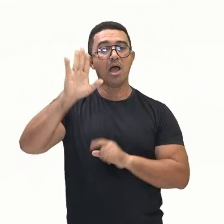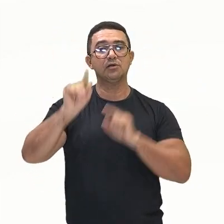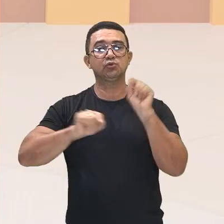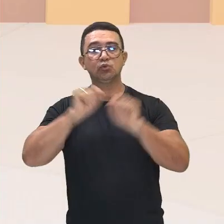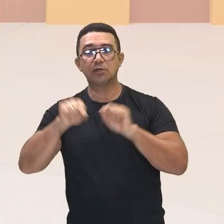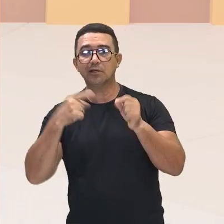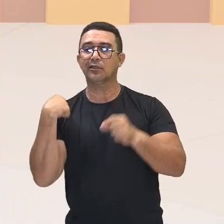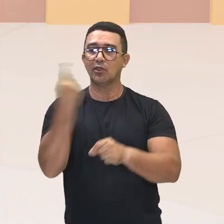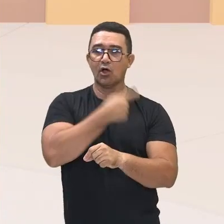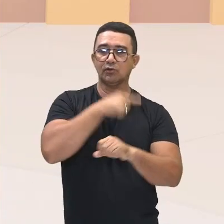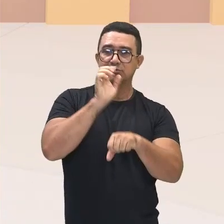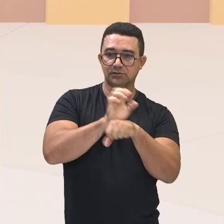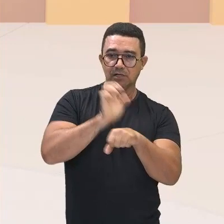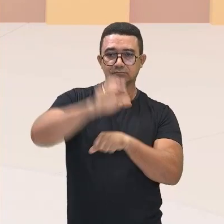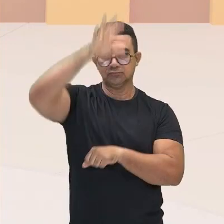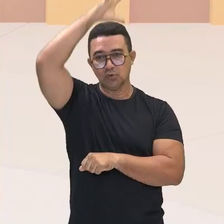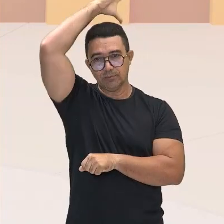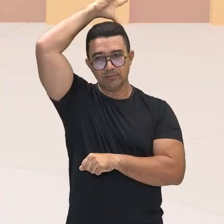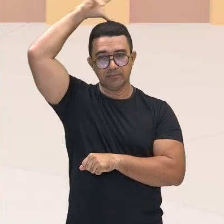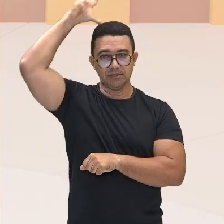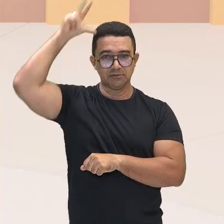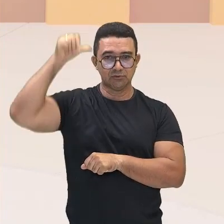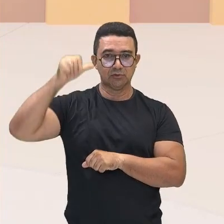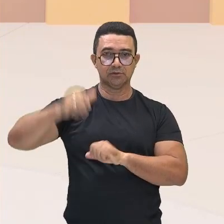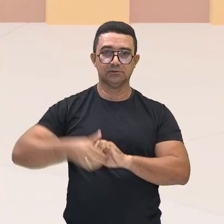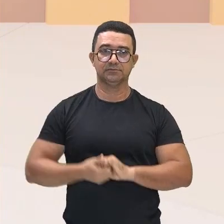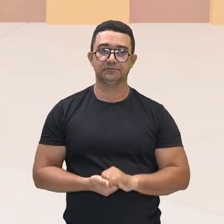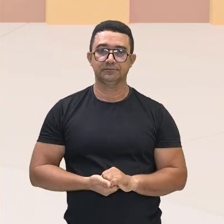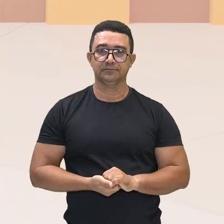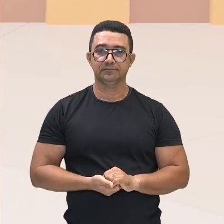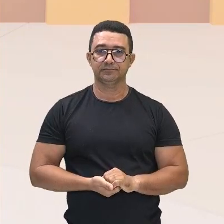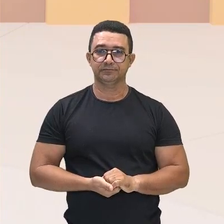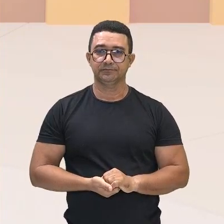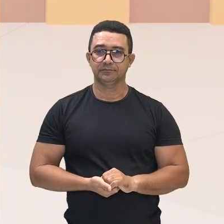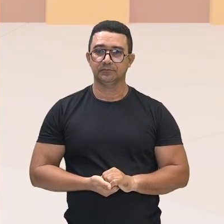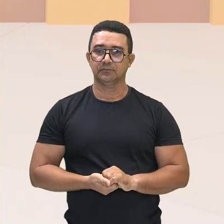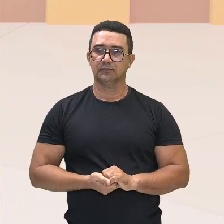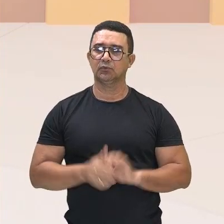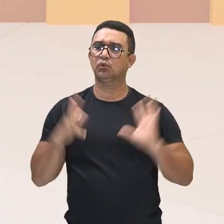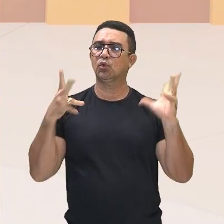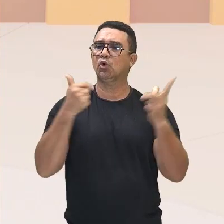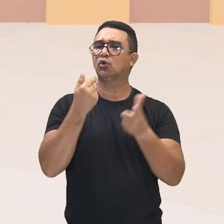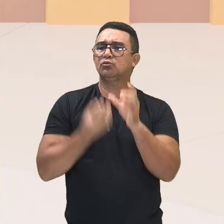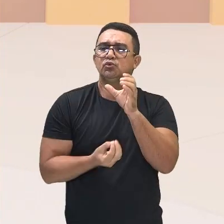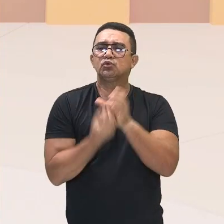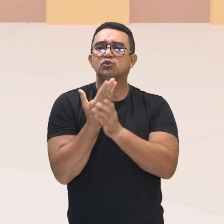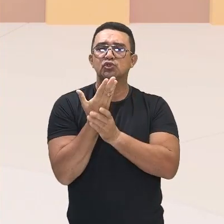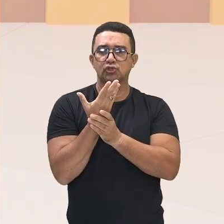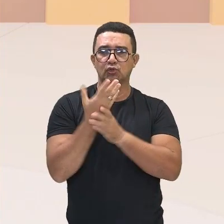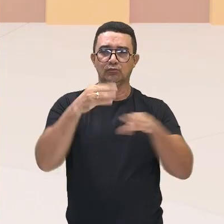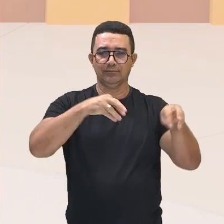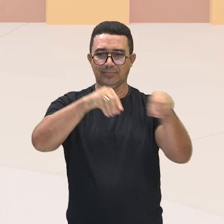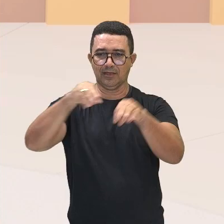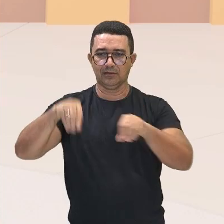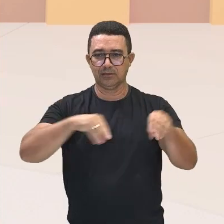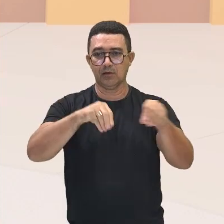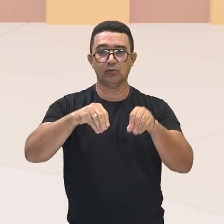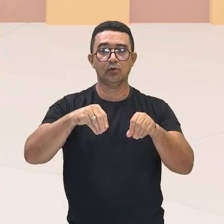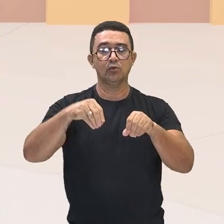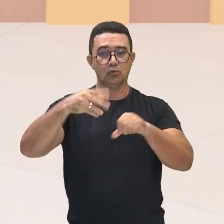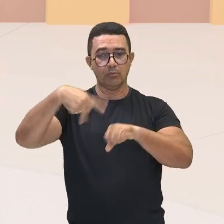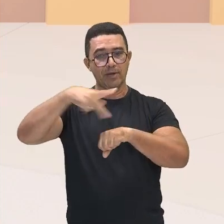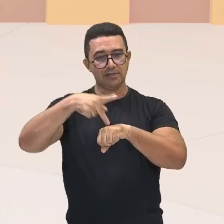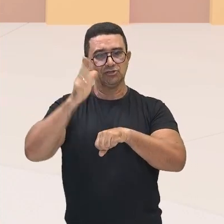nosso estado, o estado do Amazonas. Verificamos aí toda essa questão de formação do território do nosso país, mas o